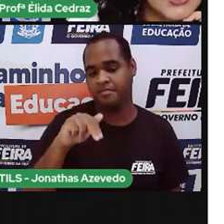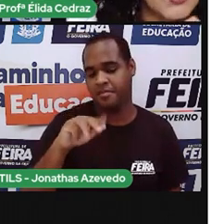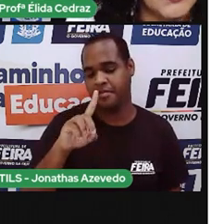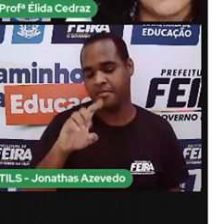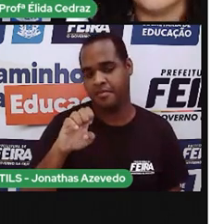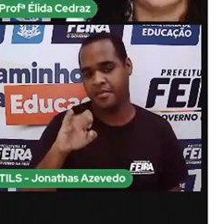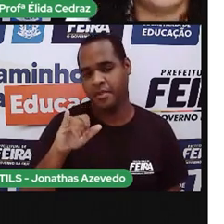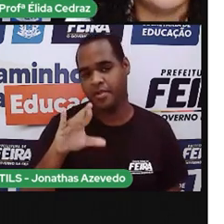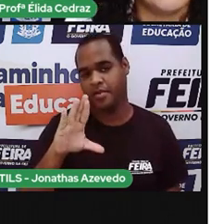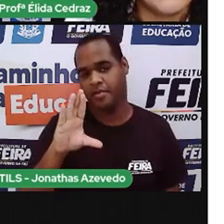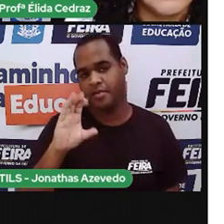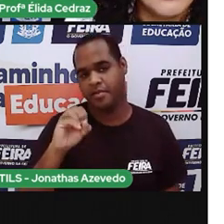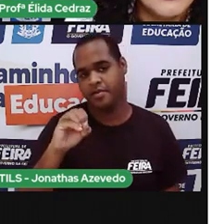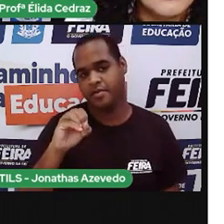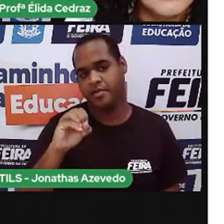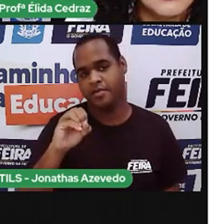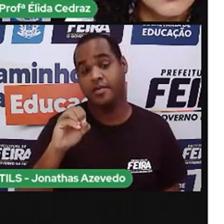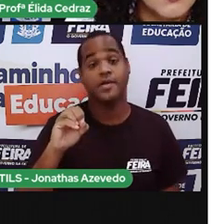pandeiro.